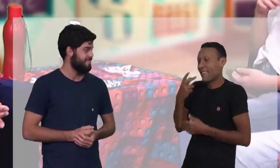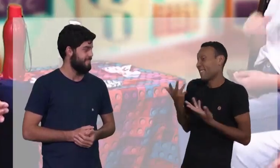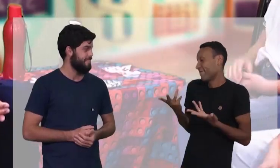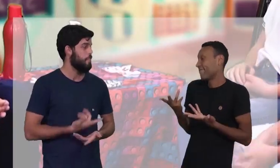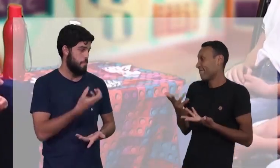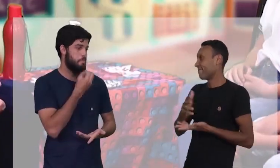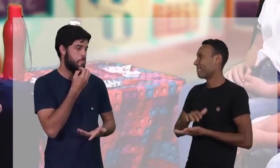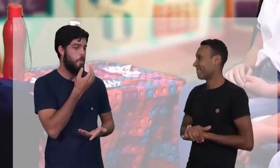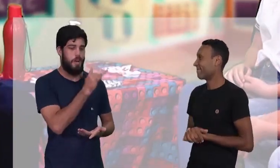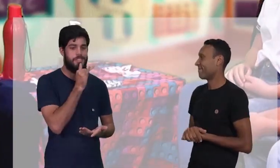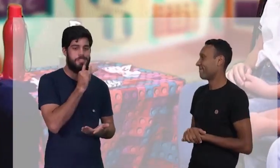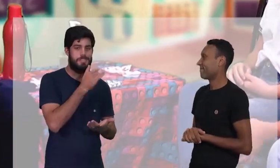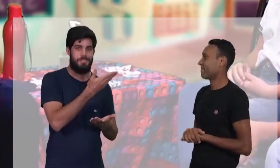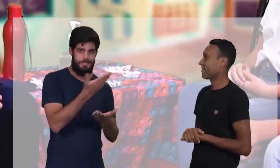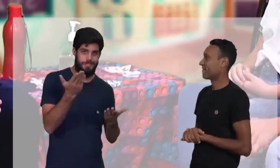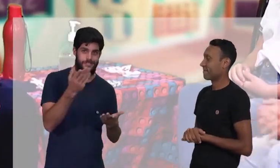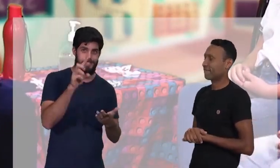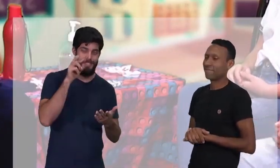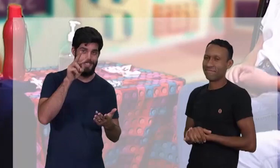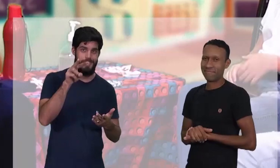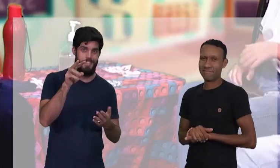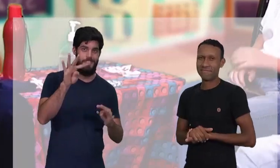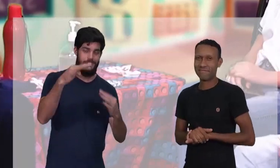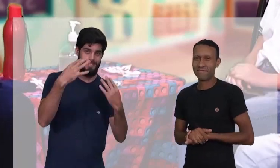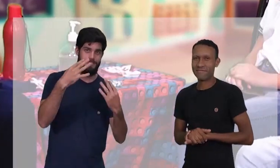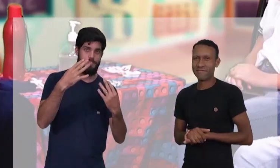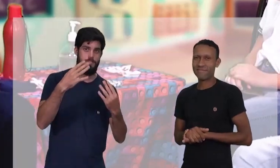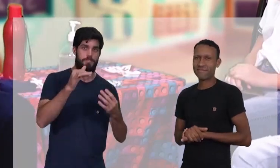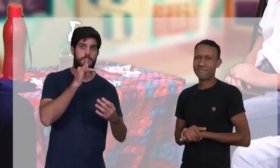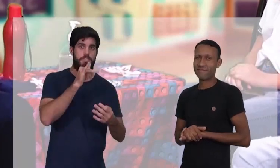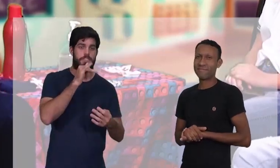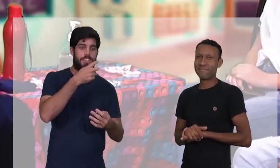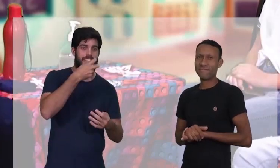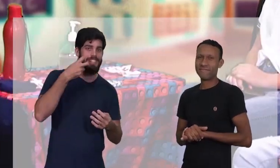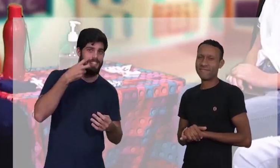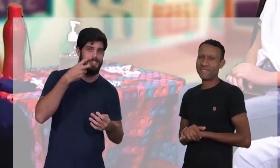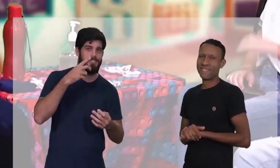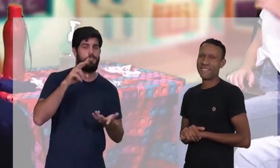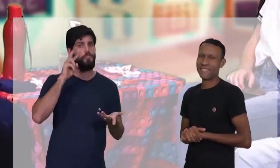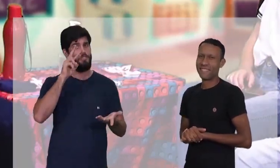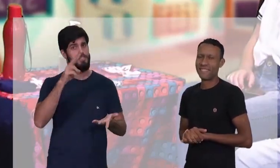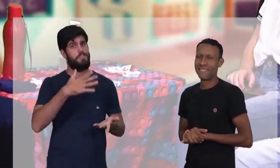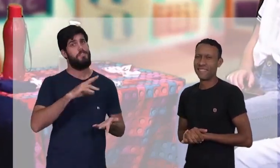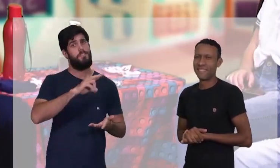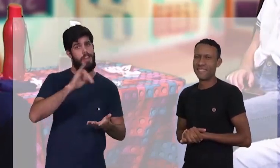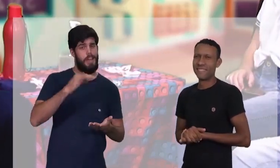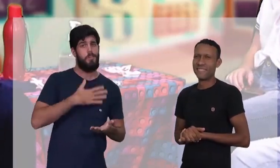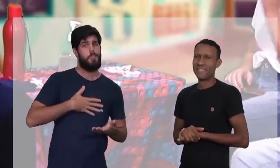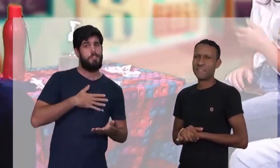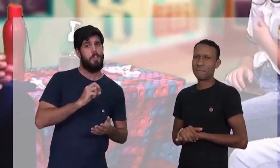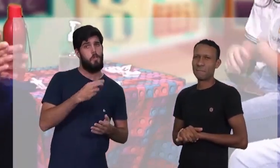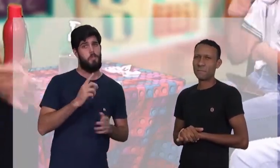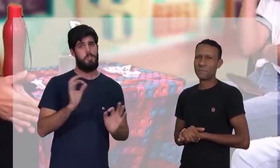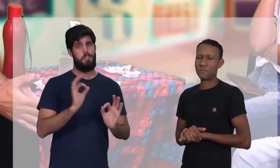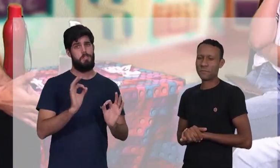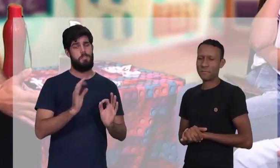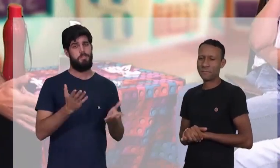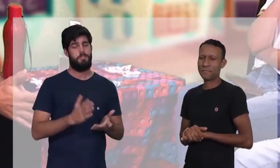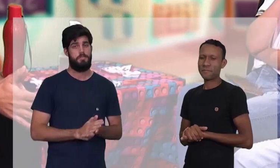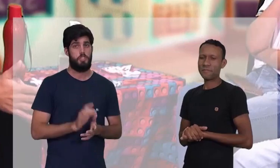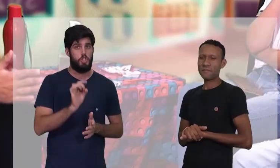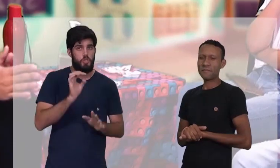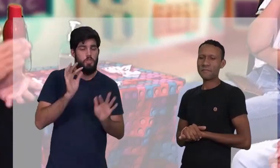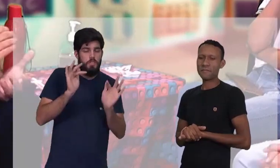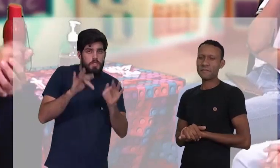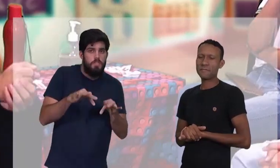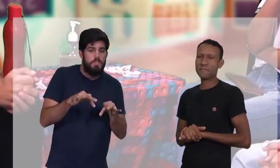Esse é um bom exemplo, tá vendo, gente? Pra você que está assistindo, veja, coloque o aparelho, veja se você acha que vai gostar dele ou não, tá bem? Então, só pra gente